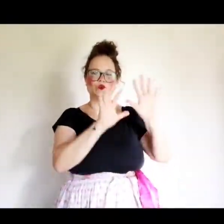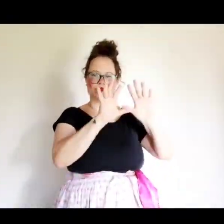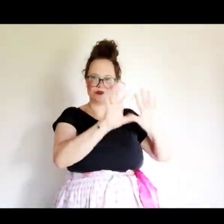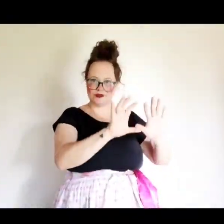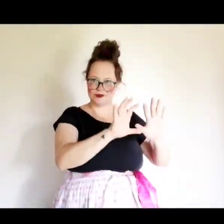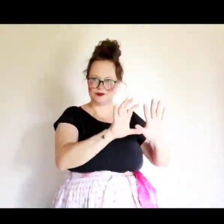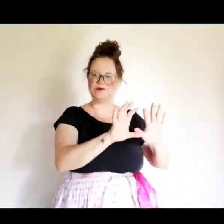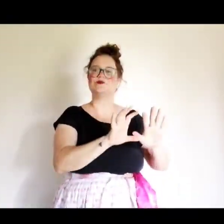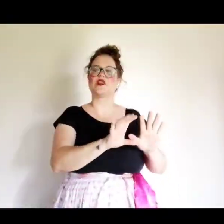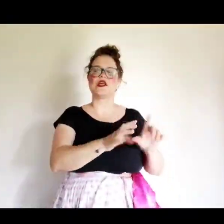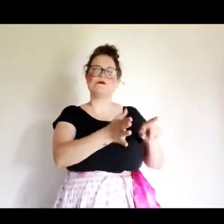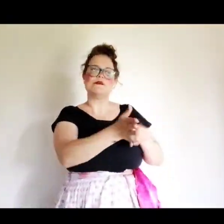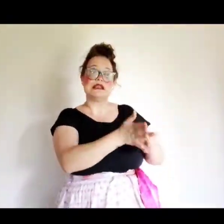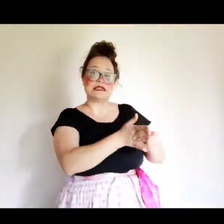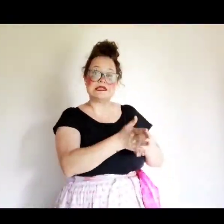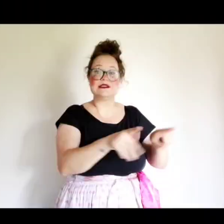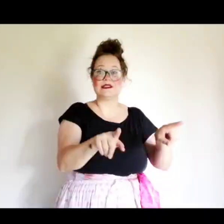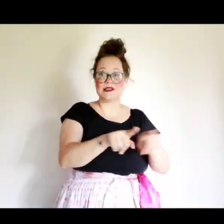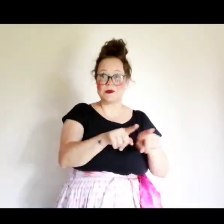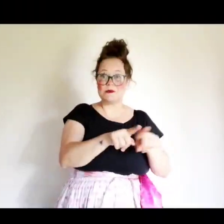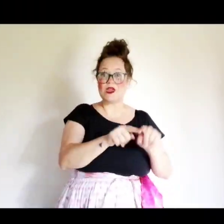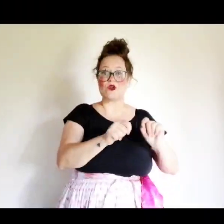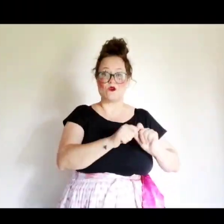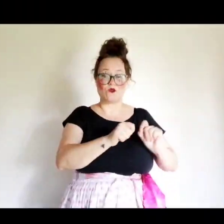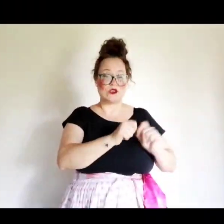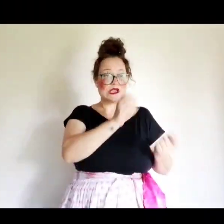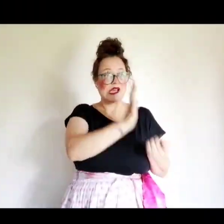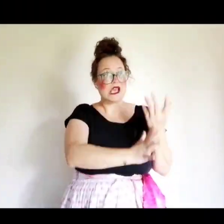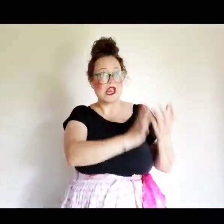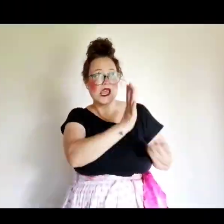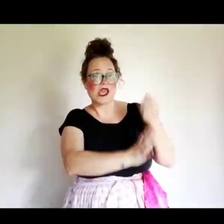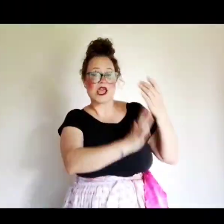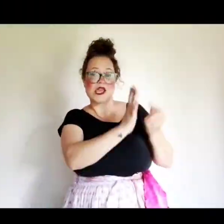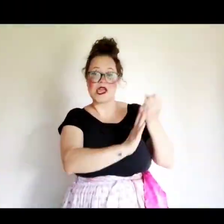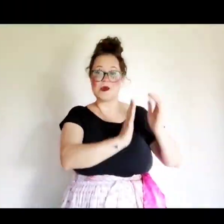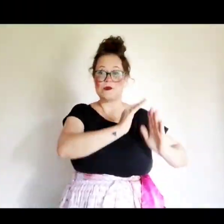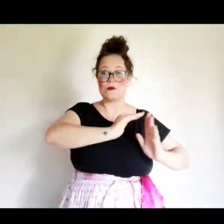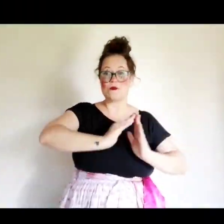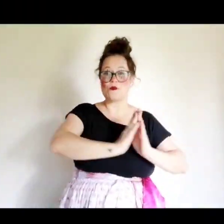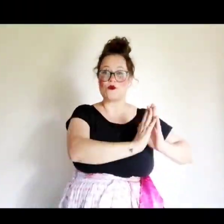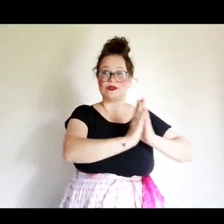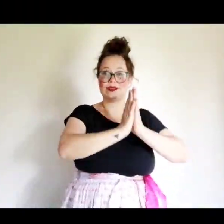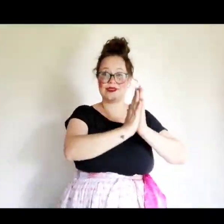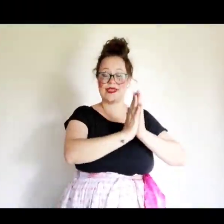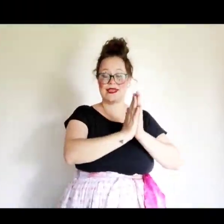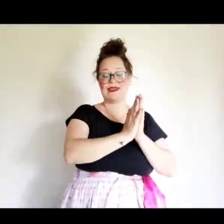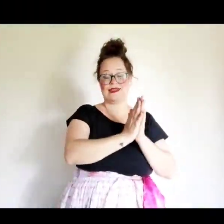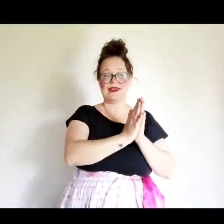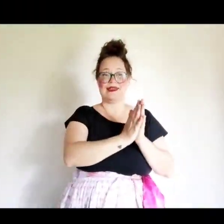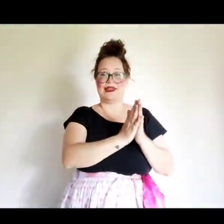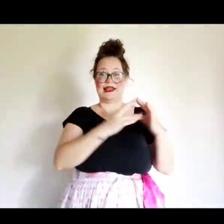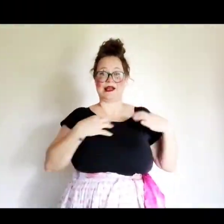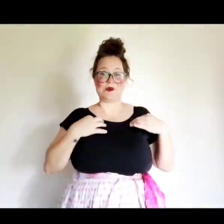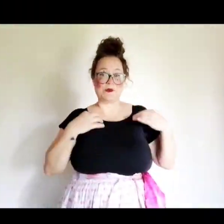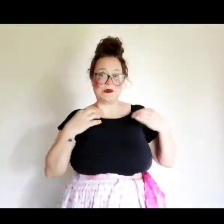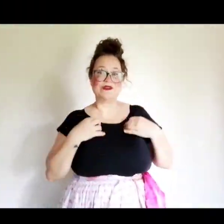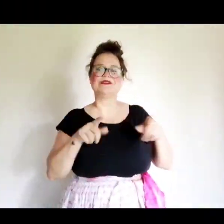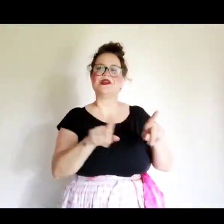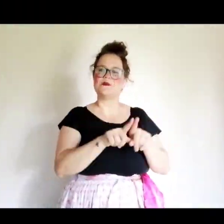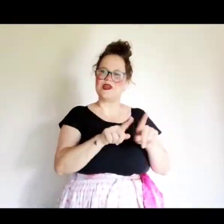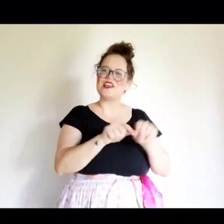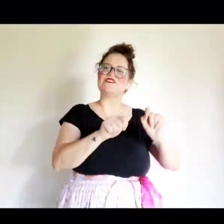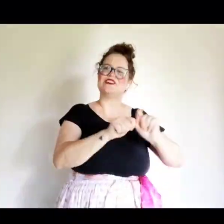Então a pesquisa também passou por isso, de eu criar bonecas de panos e também recriar bonecas que eu